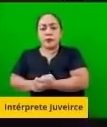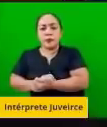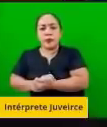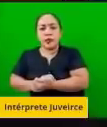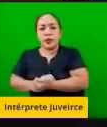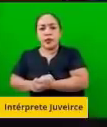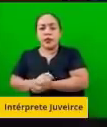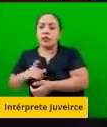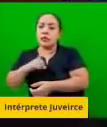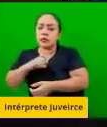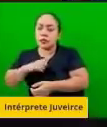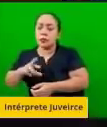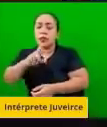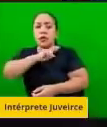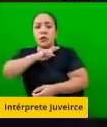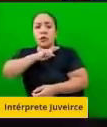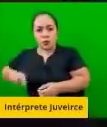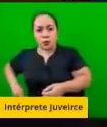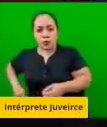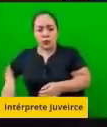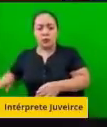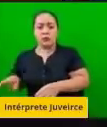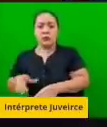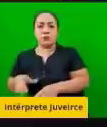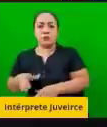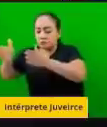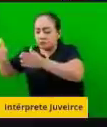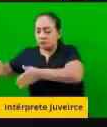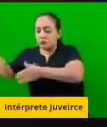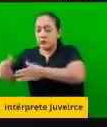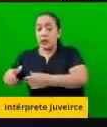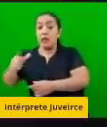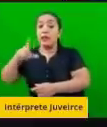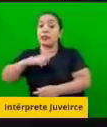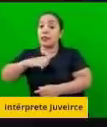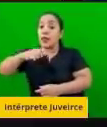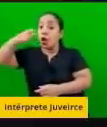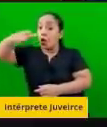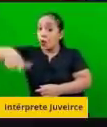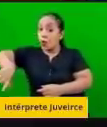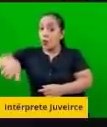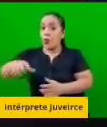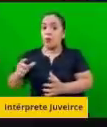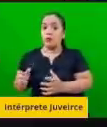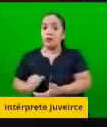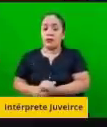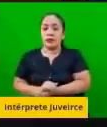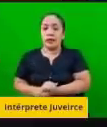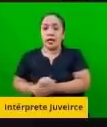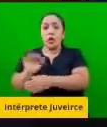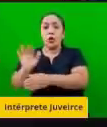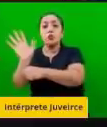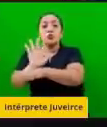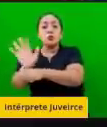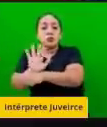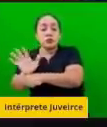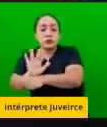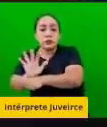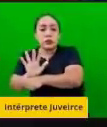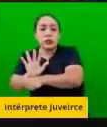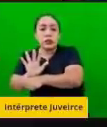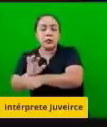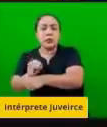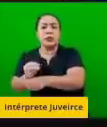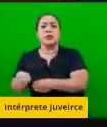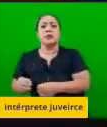republicano. Daí nós temos outra situação, né, que é o caso do cinema. Por exemplo, o